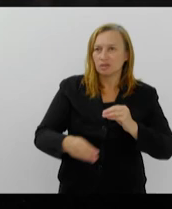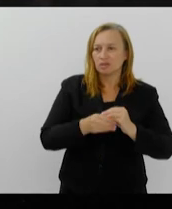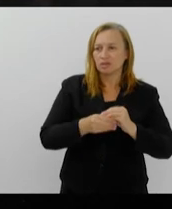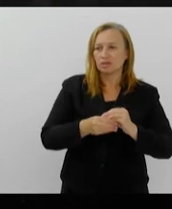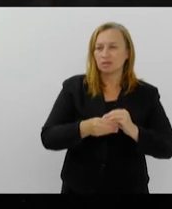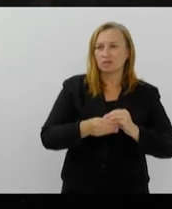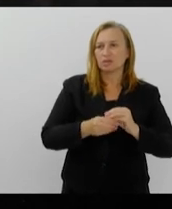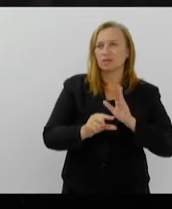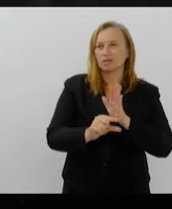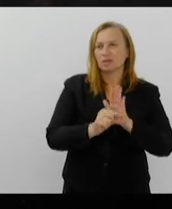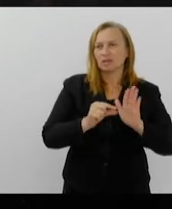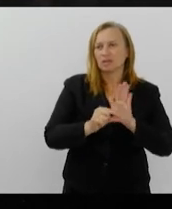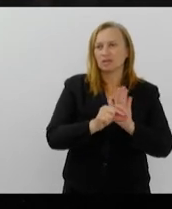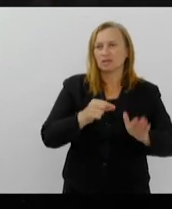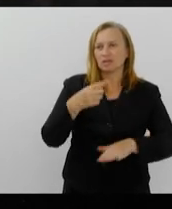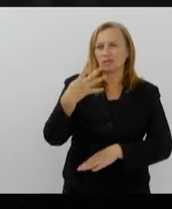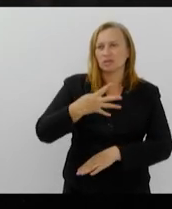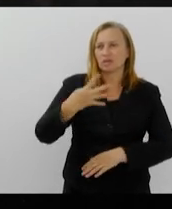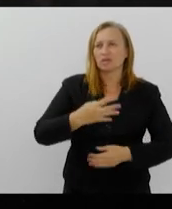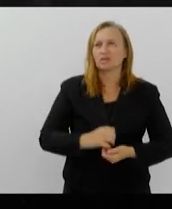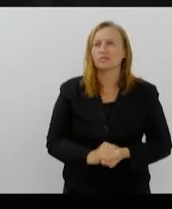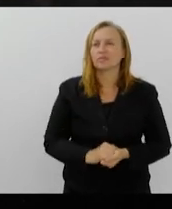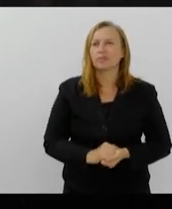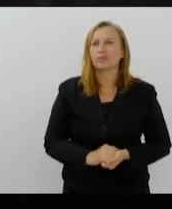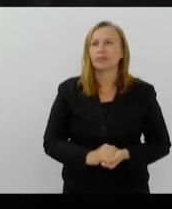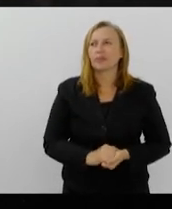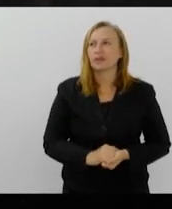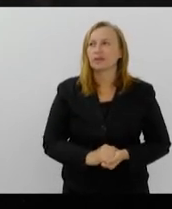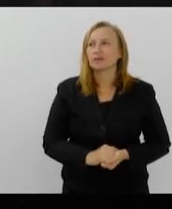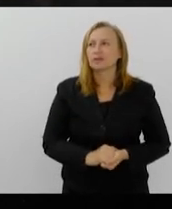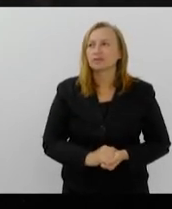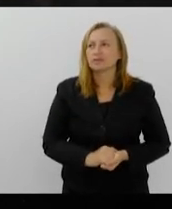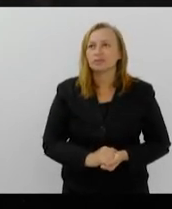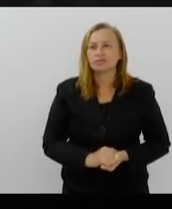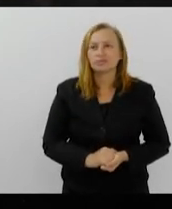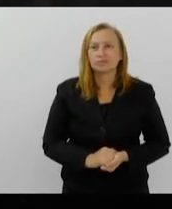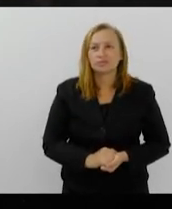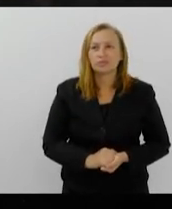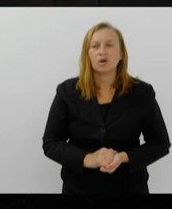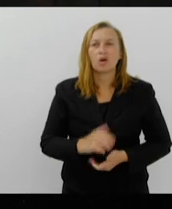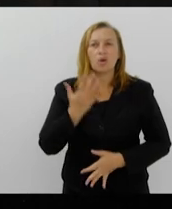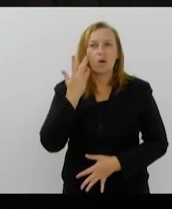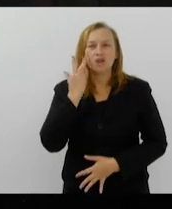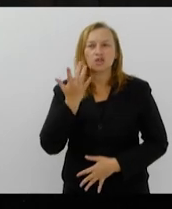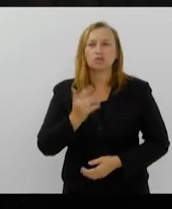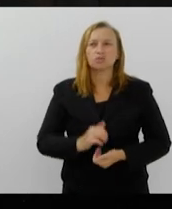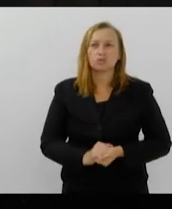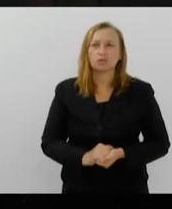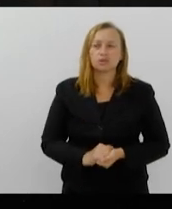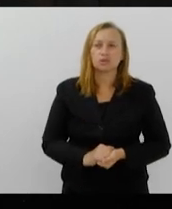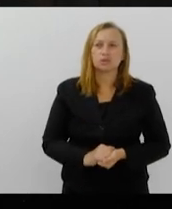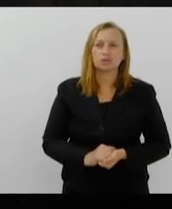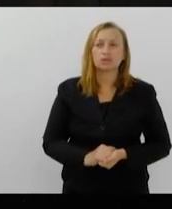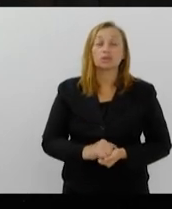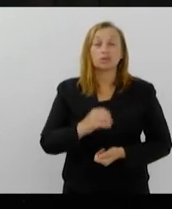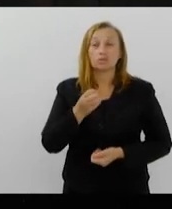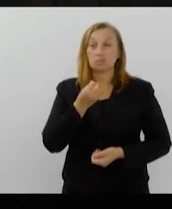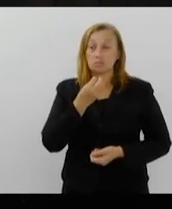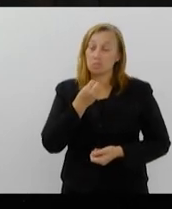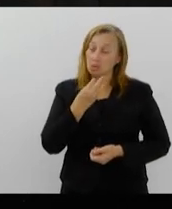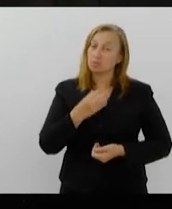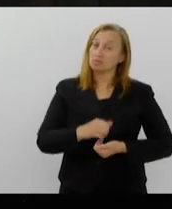vou chamar a atenção mais adiante sobre o anexo 4, porque acho bastante